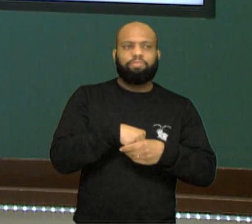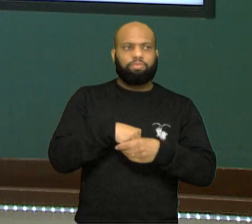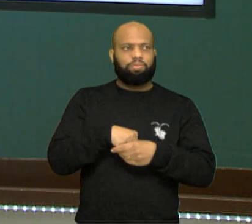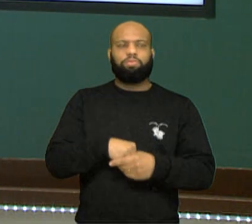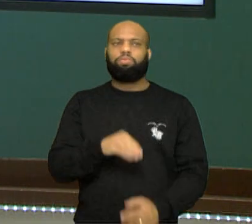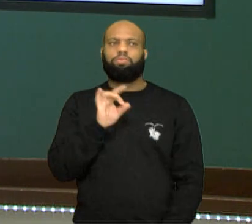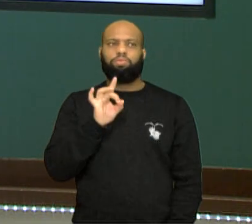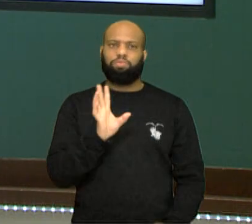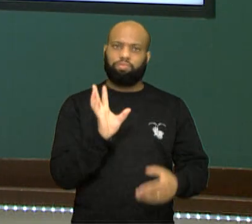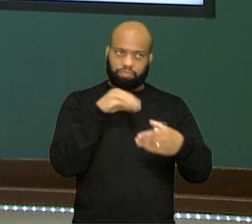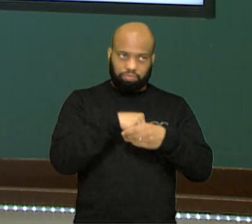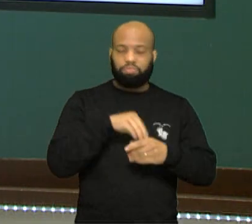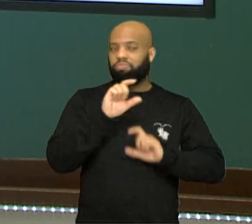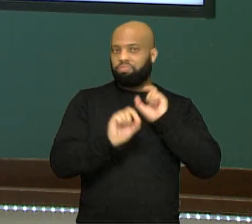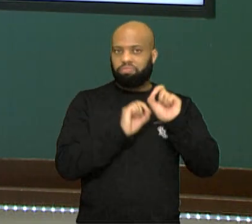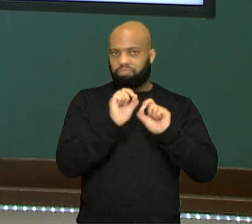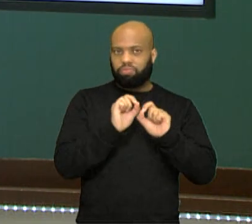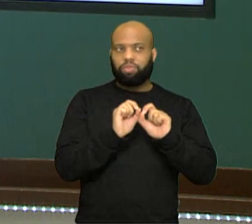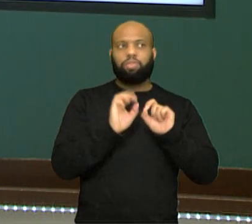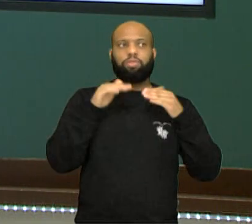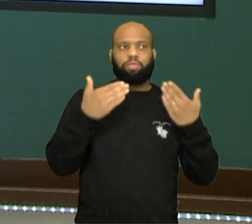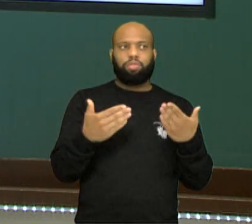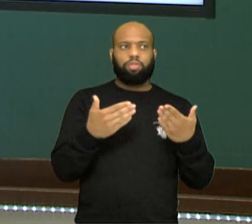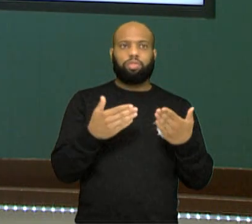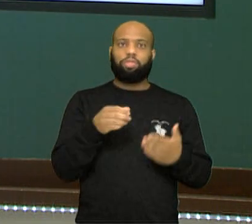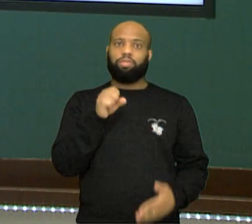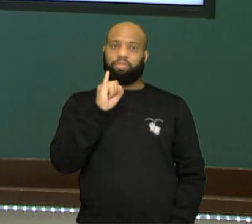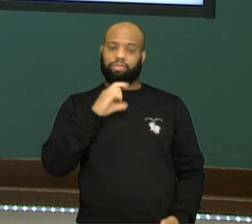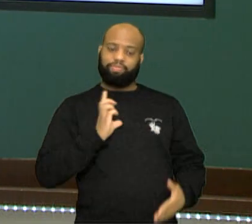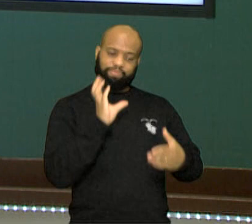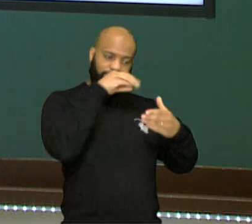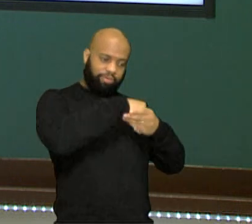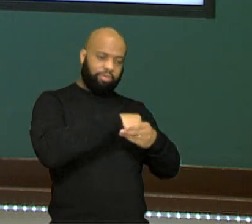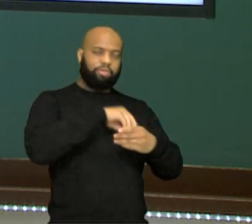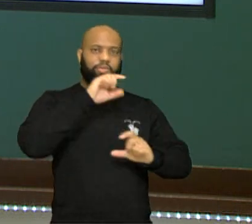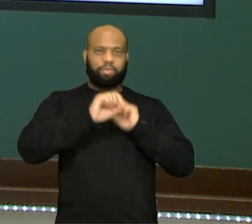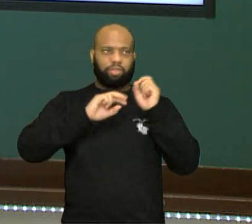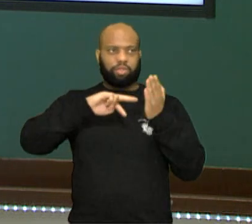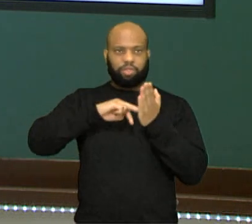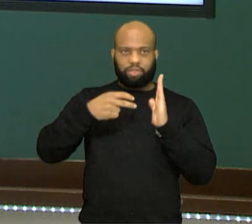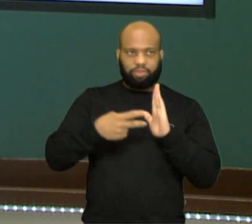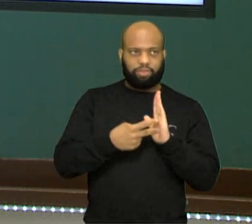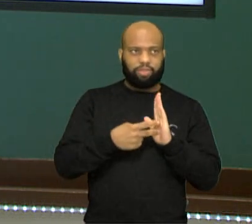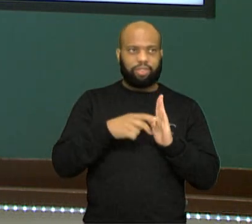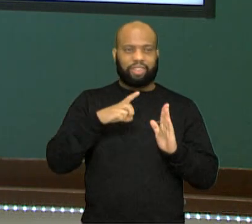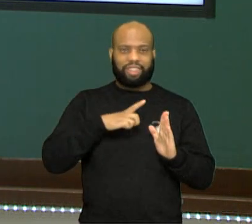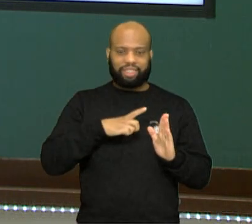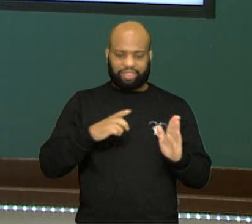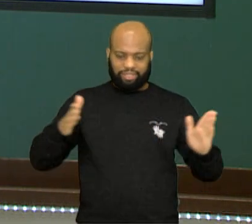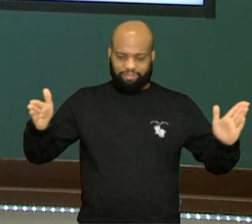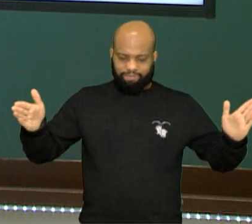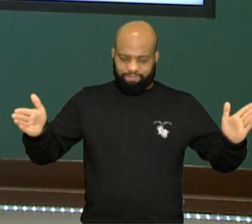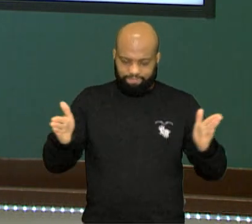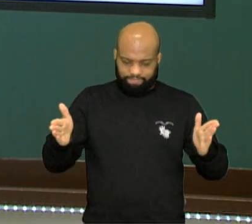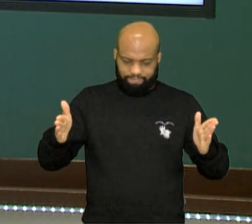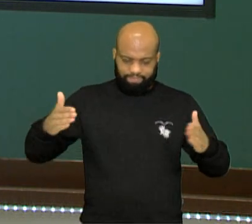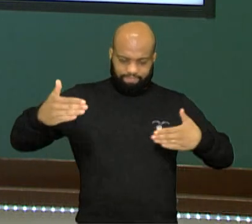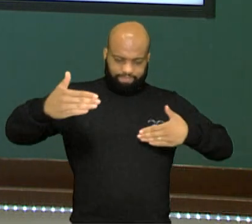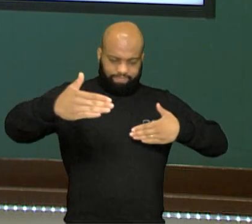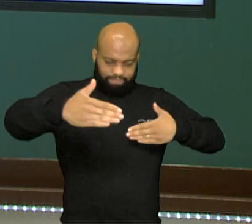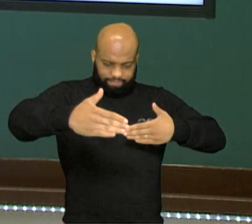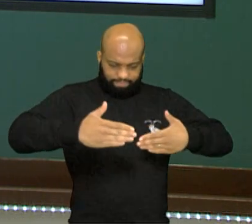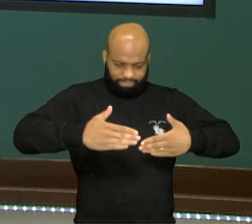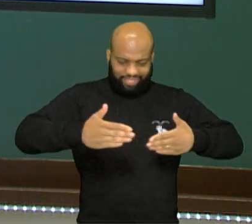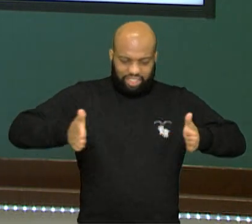contida dentro do lá. Quando nós dizemos que ela está inscrita, significa que ela está encostando em todas as faces